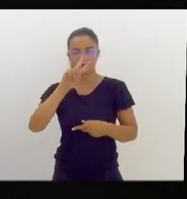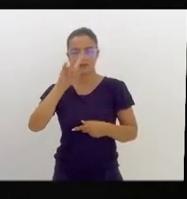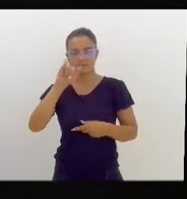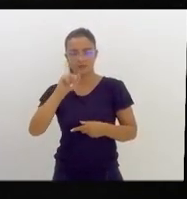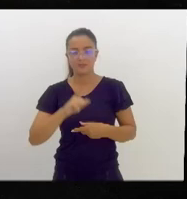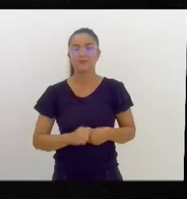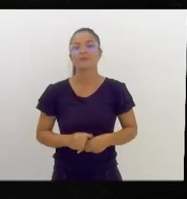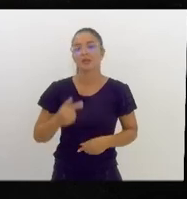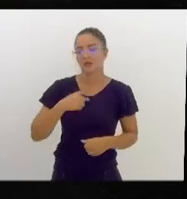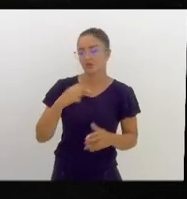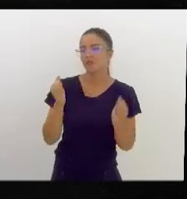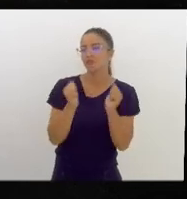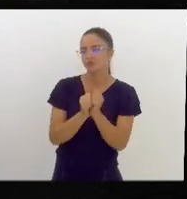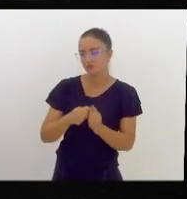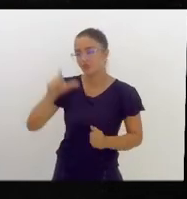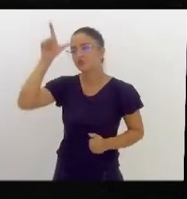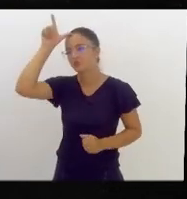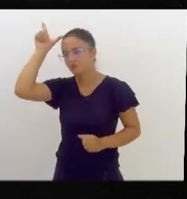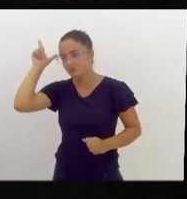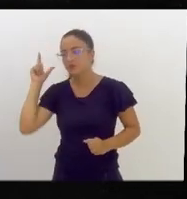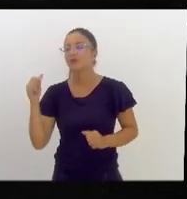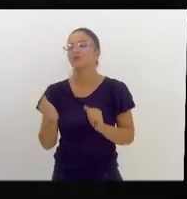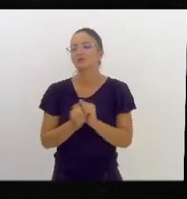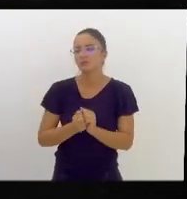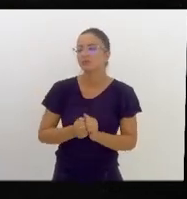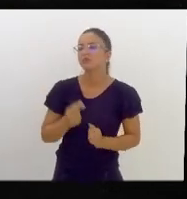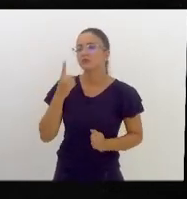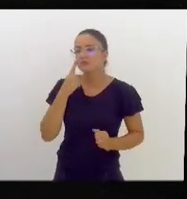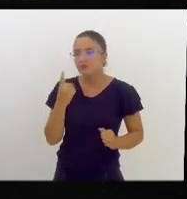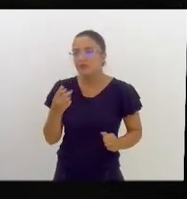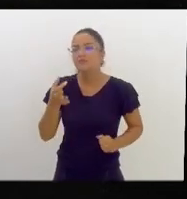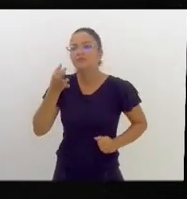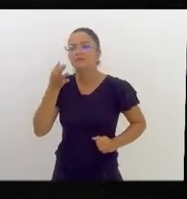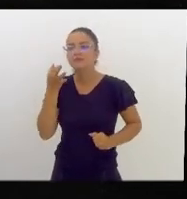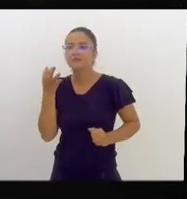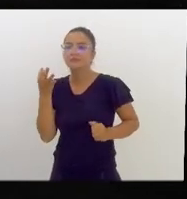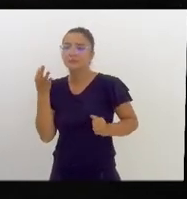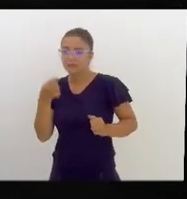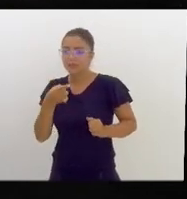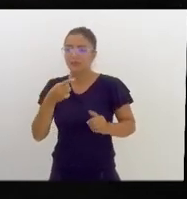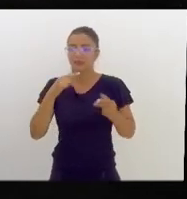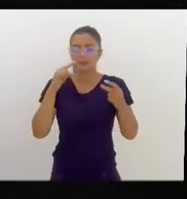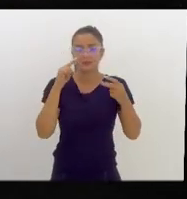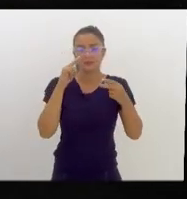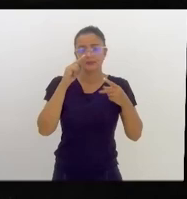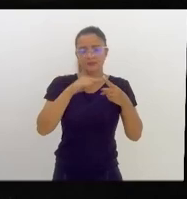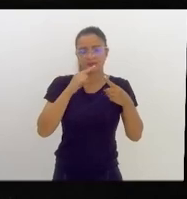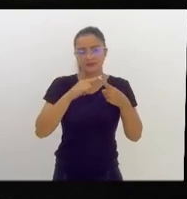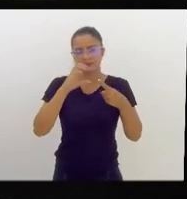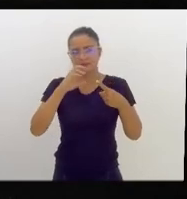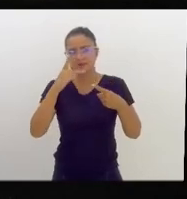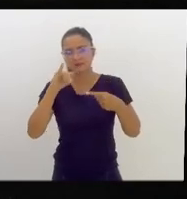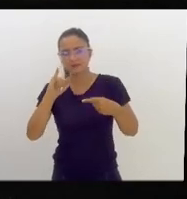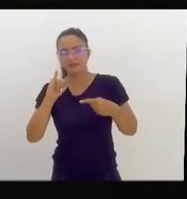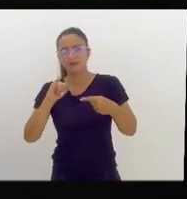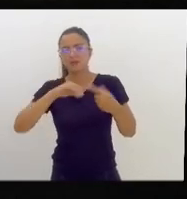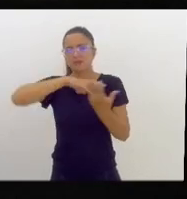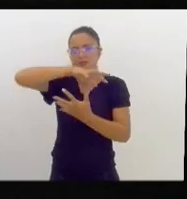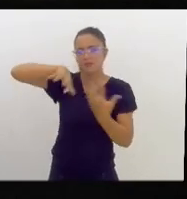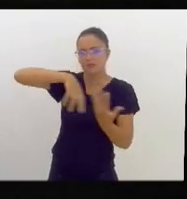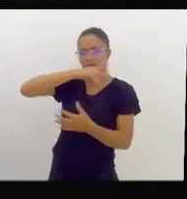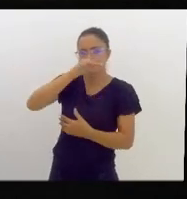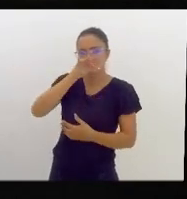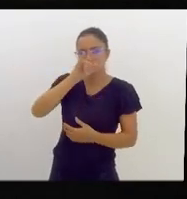com o deputado Luiz Paulo a oportunidade de estar com ele presidindo a CPI da crise fiscal, depois a CPI